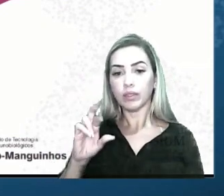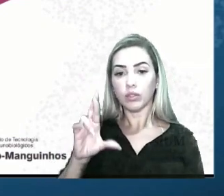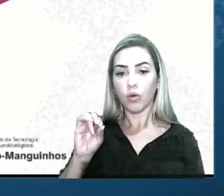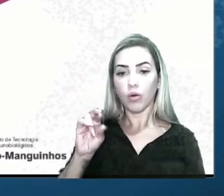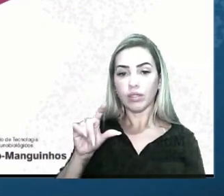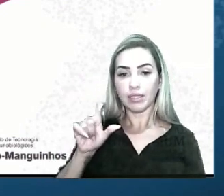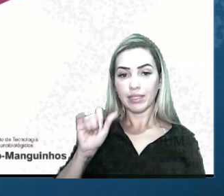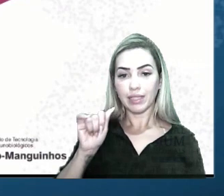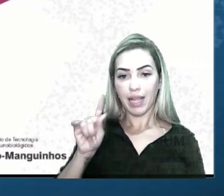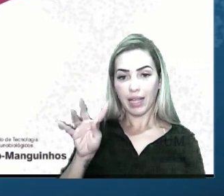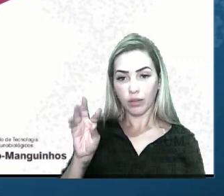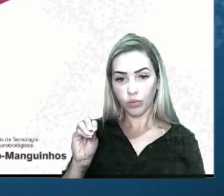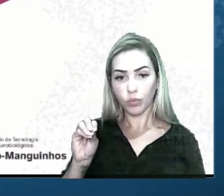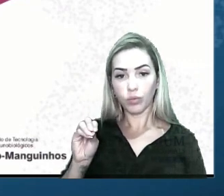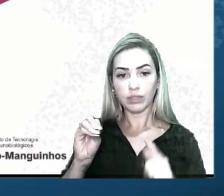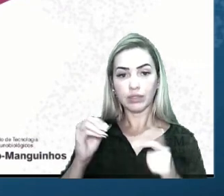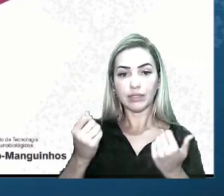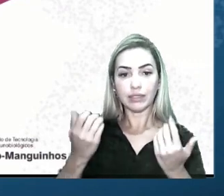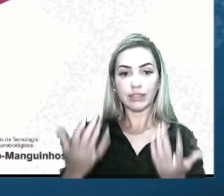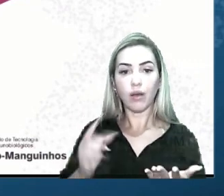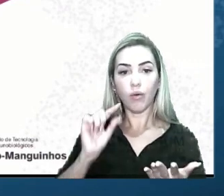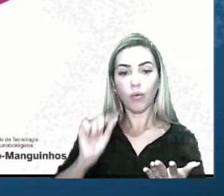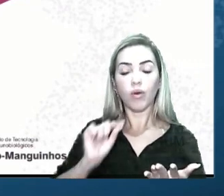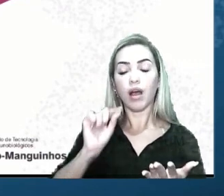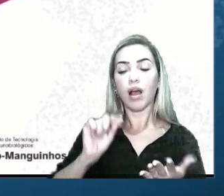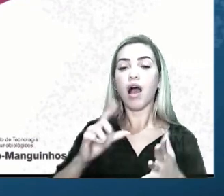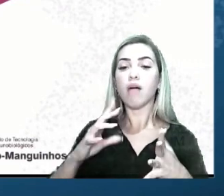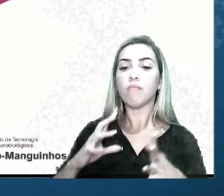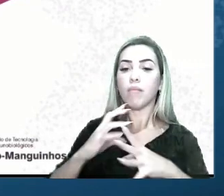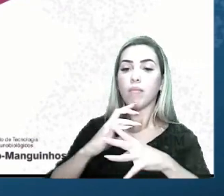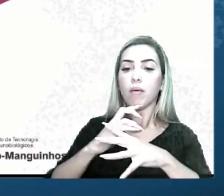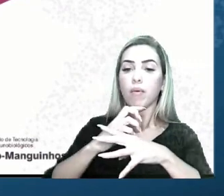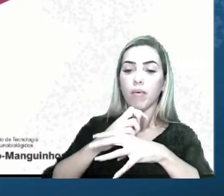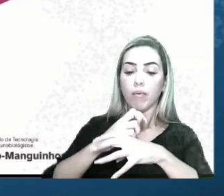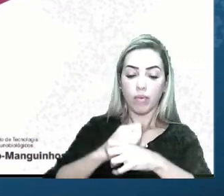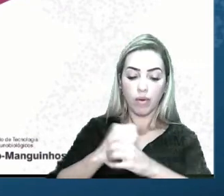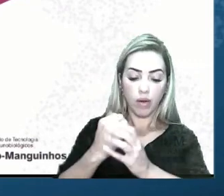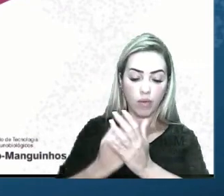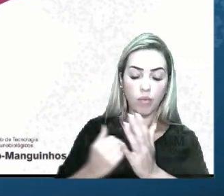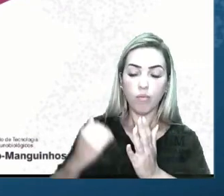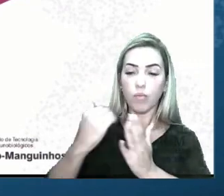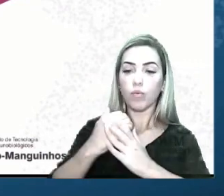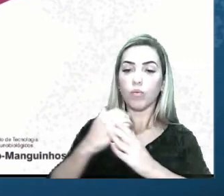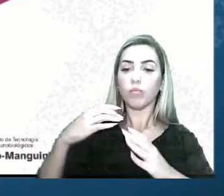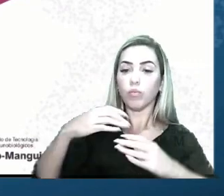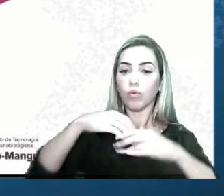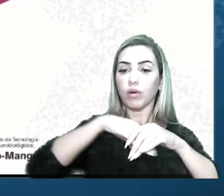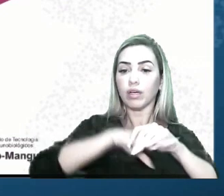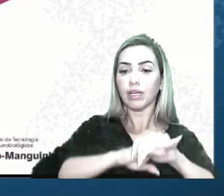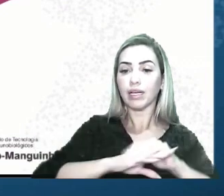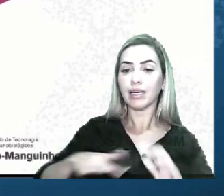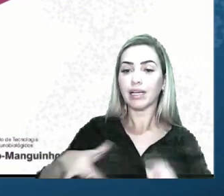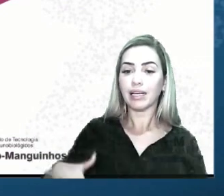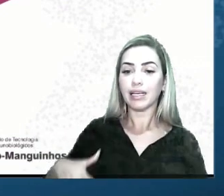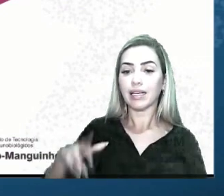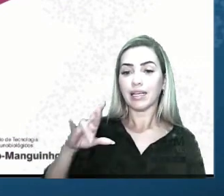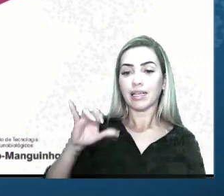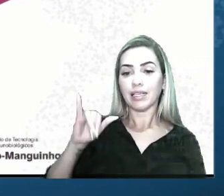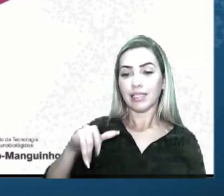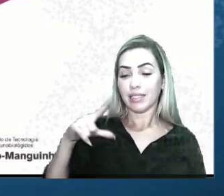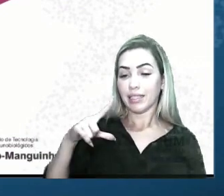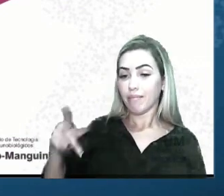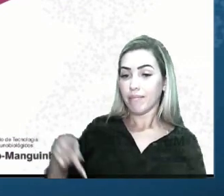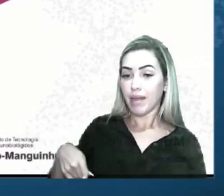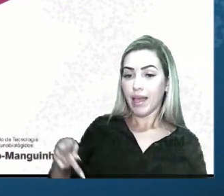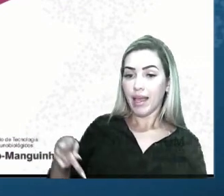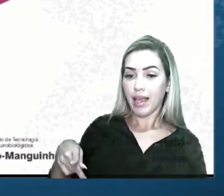glioxilato, ele causa um acúmulo e um depósito no rim, causando pedras nos